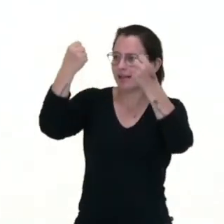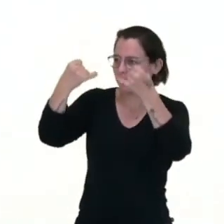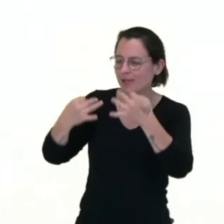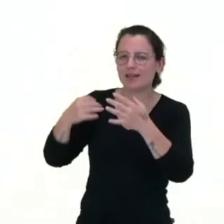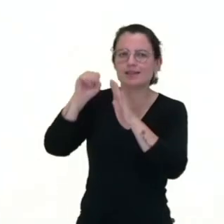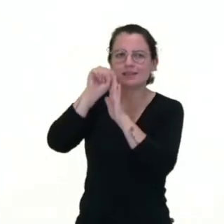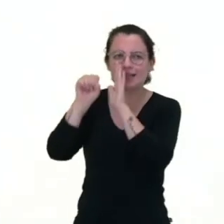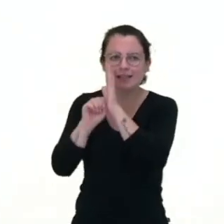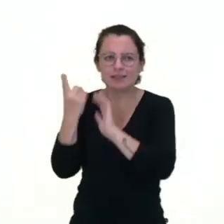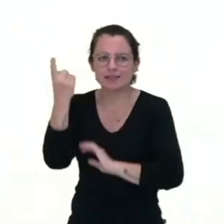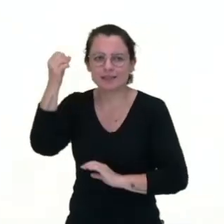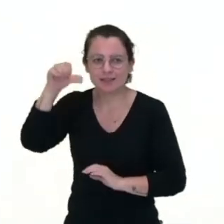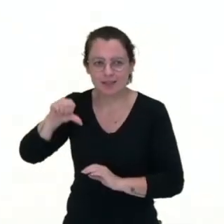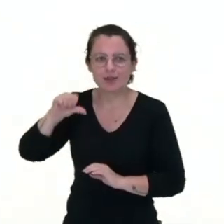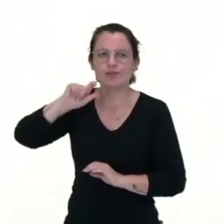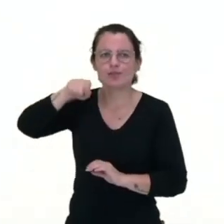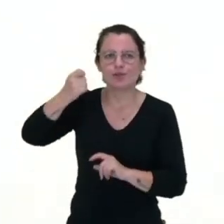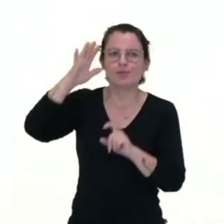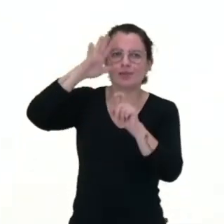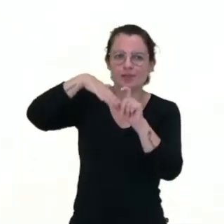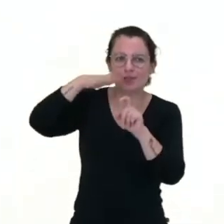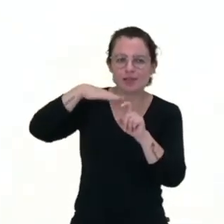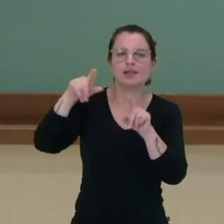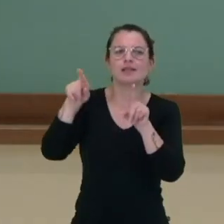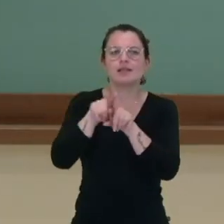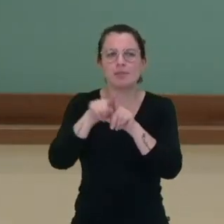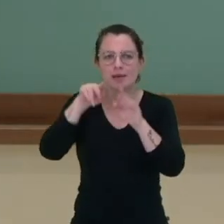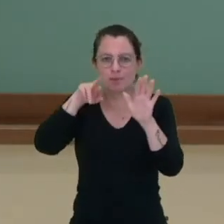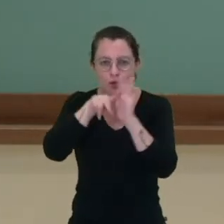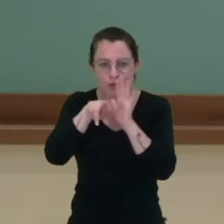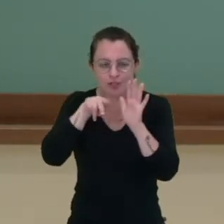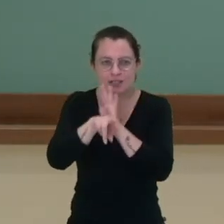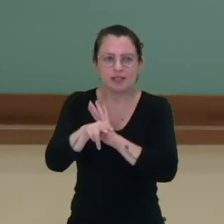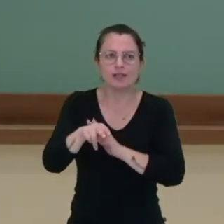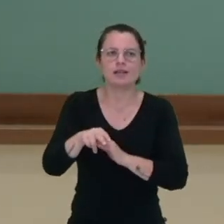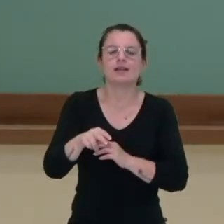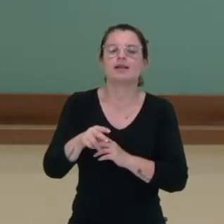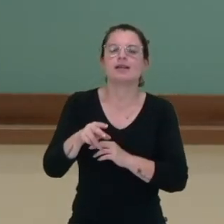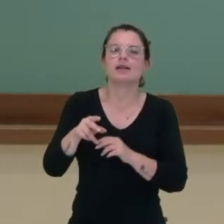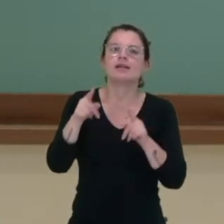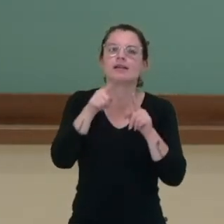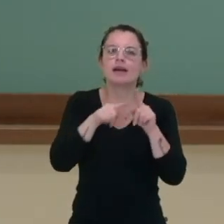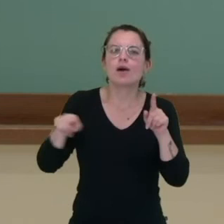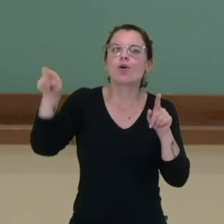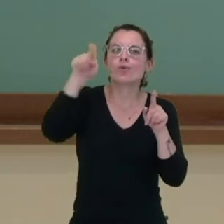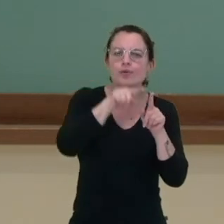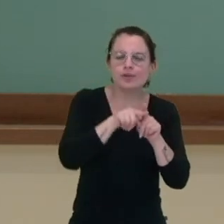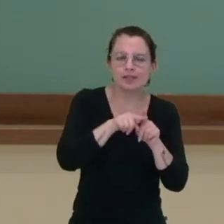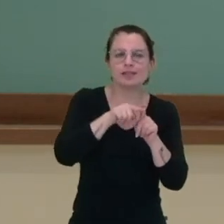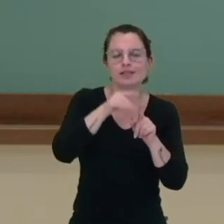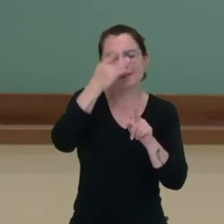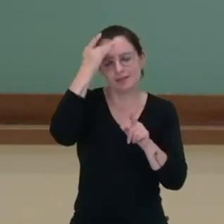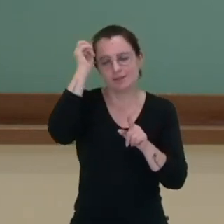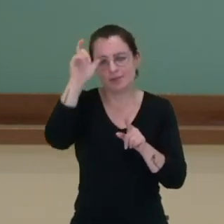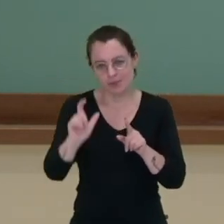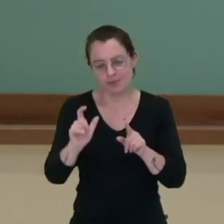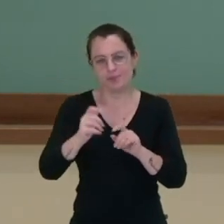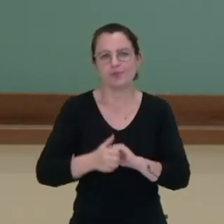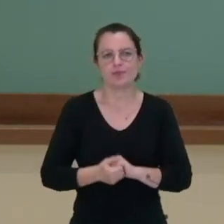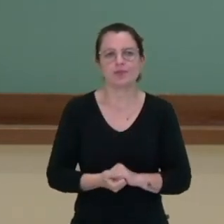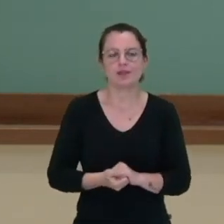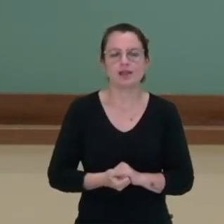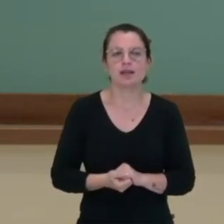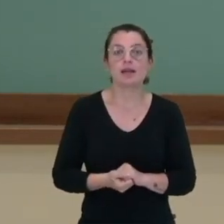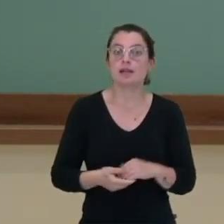né, estudada pela biologia, aceita pela biologia, para a origem das espécies. Então não deixe de apontar a câmera